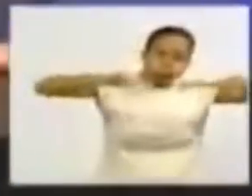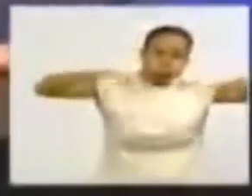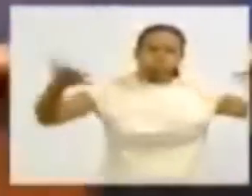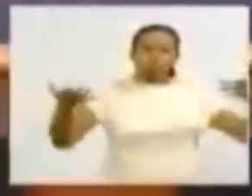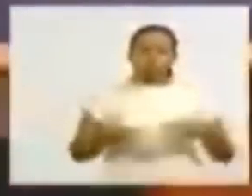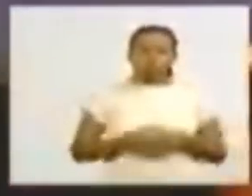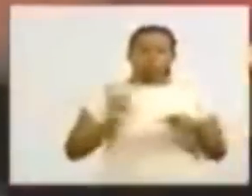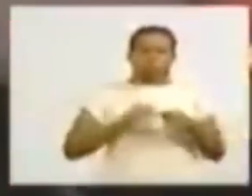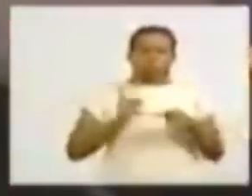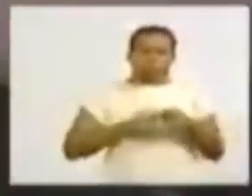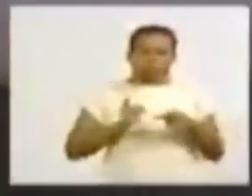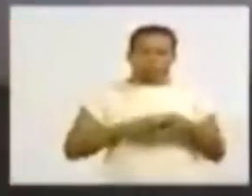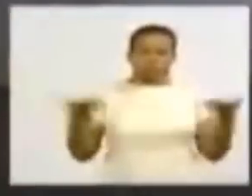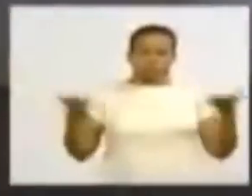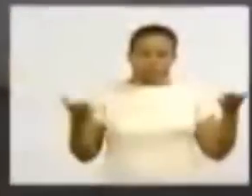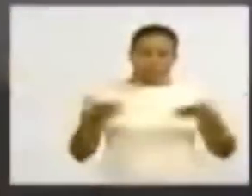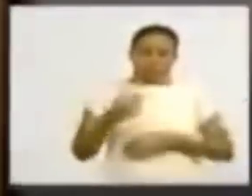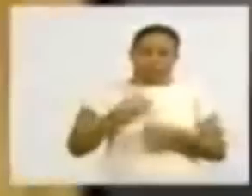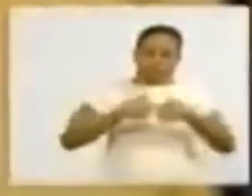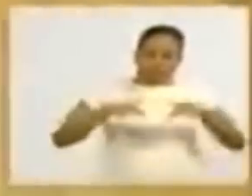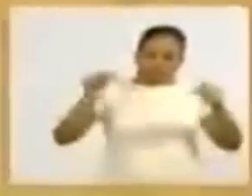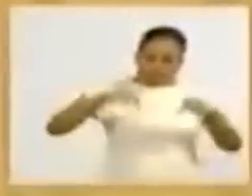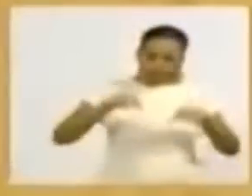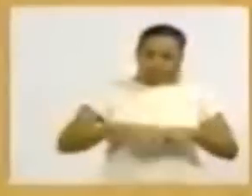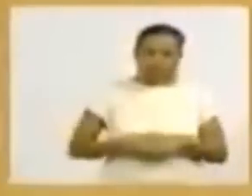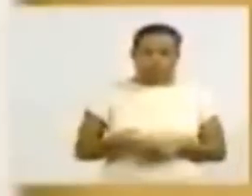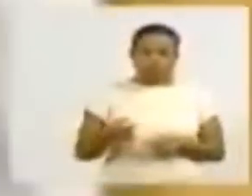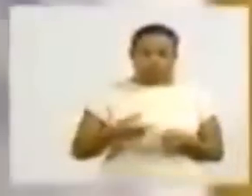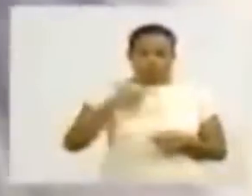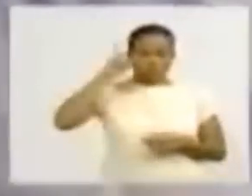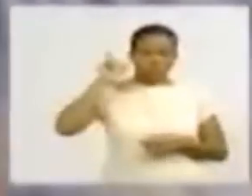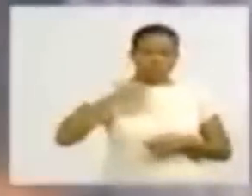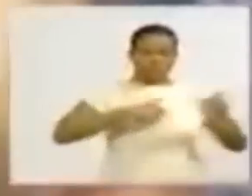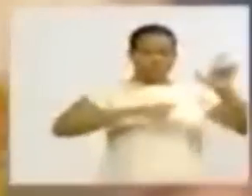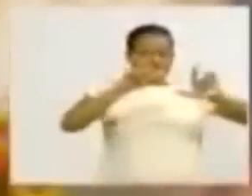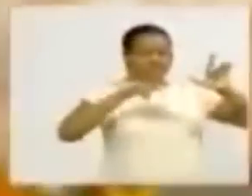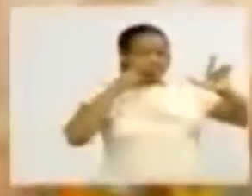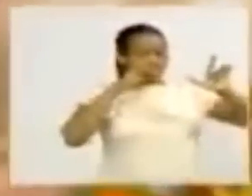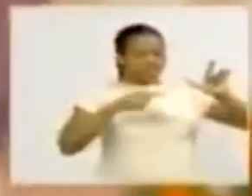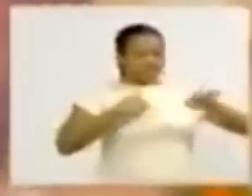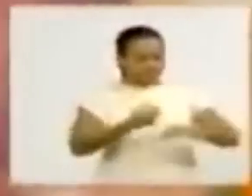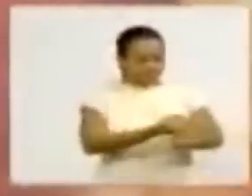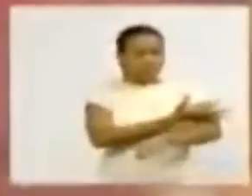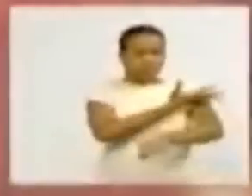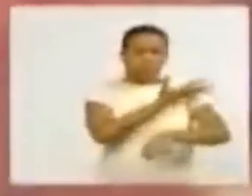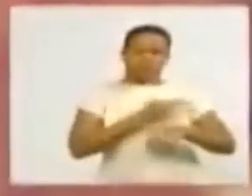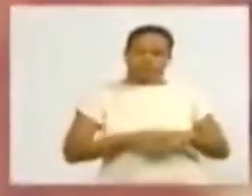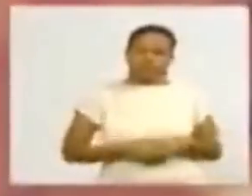Por que que eu fiz questão de estar aqui e estou emocionado desde ontem, quando acompanhava pela televisão?